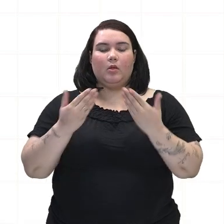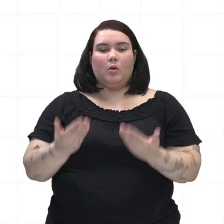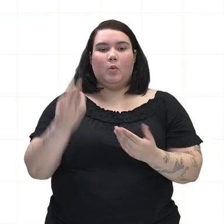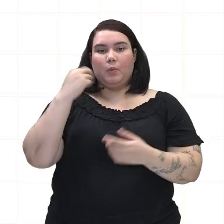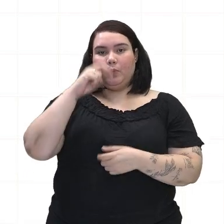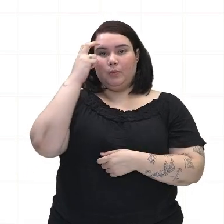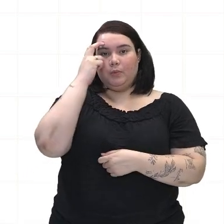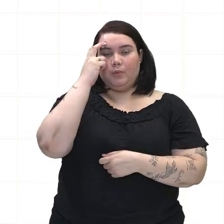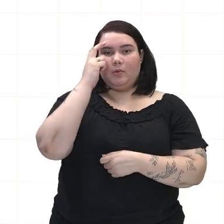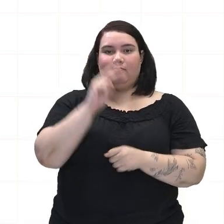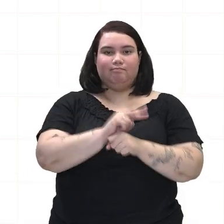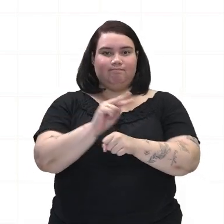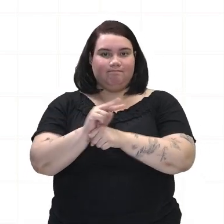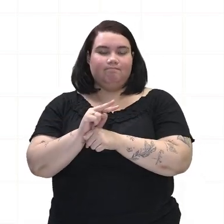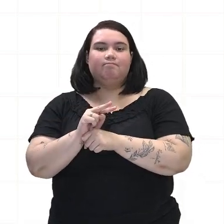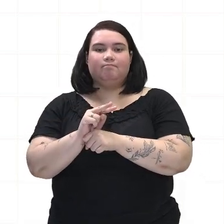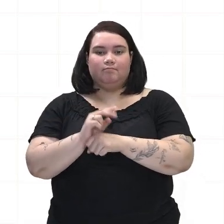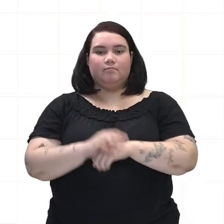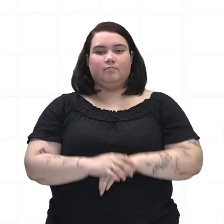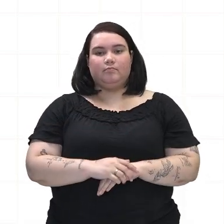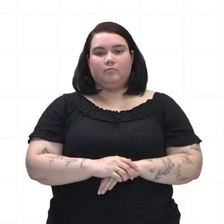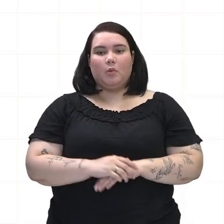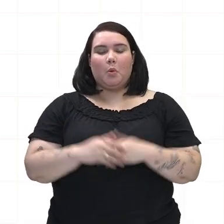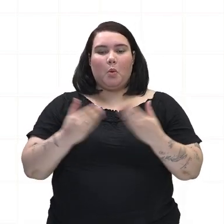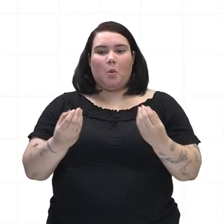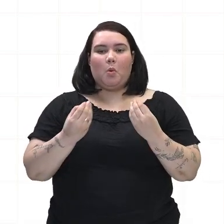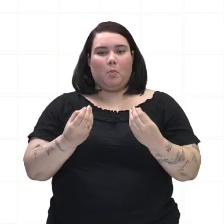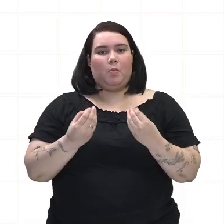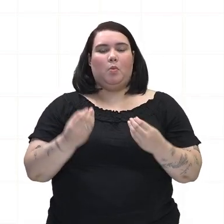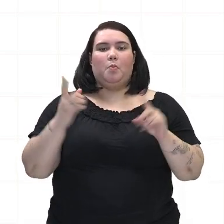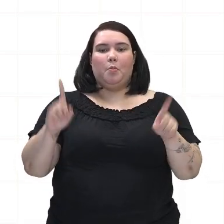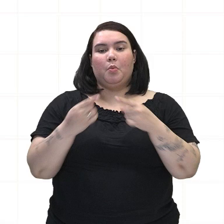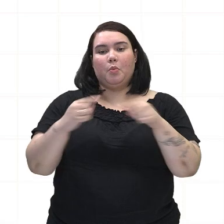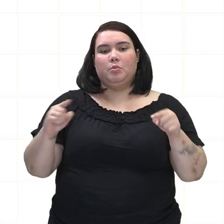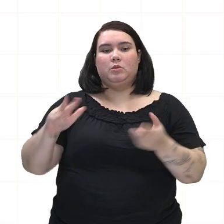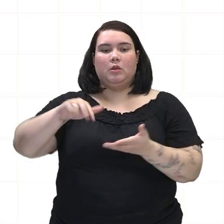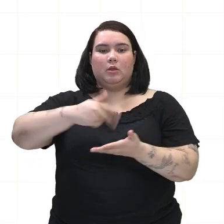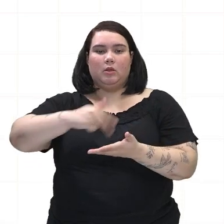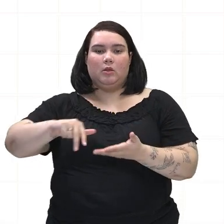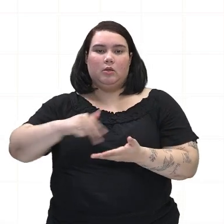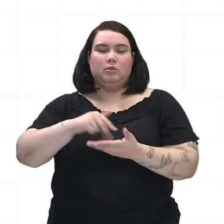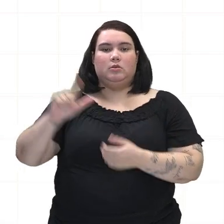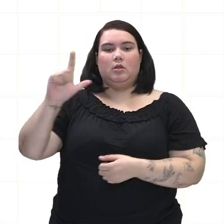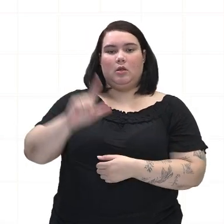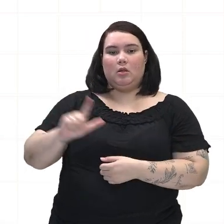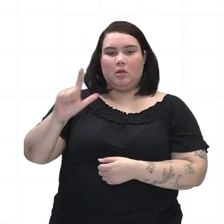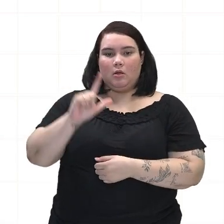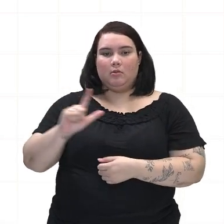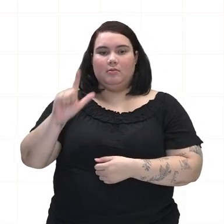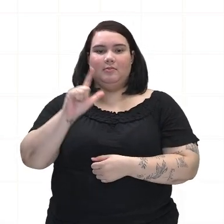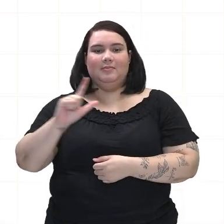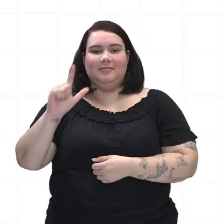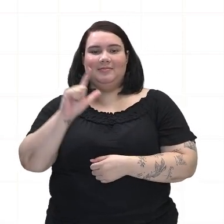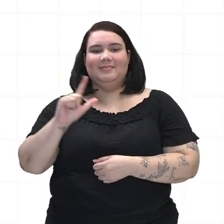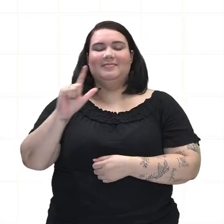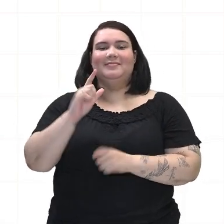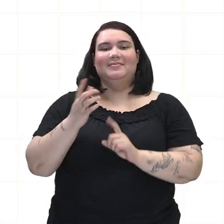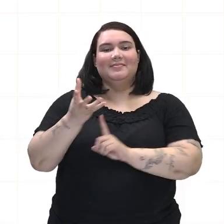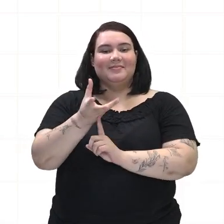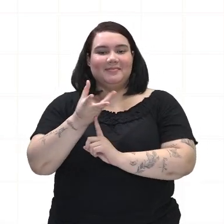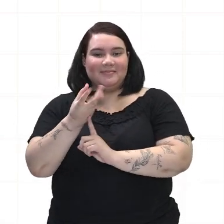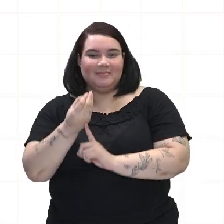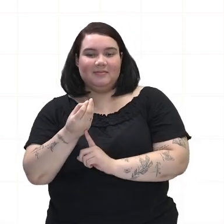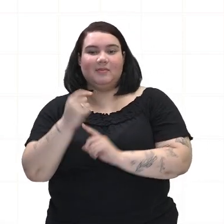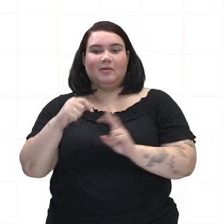Preservação da cultura. Através da música, da dança, da literatura e da arte, os indígenas